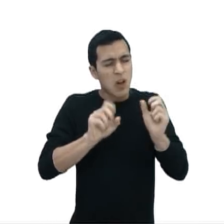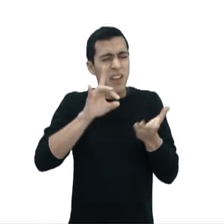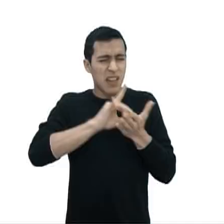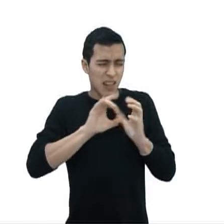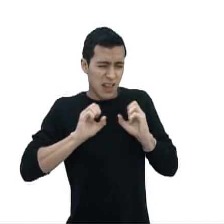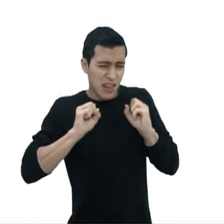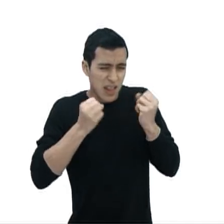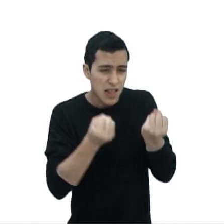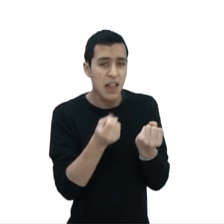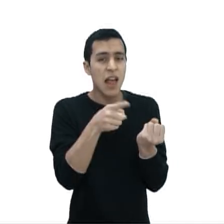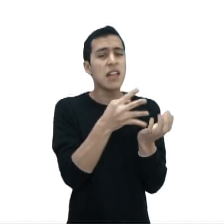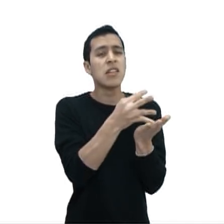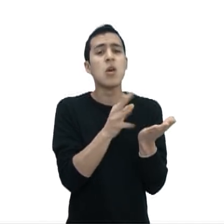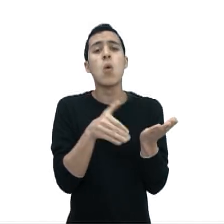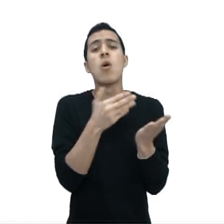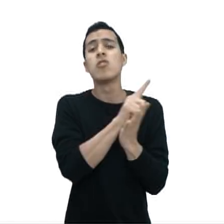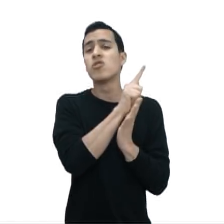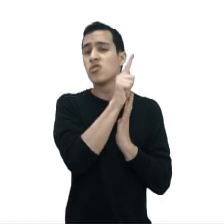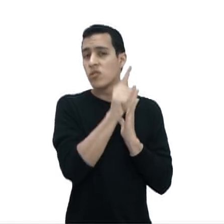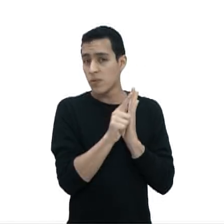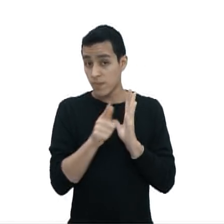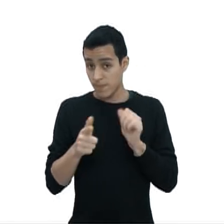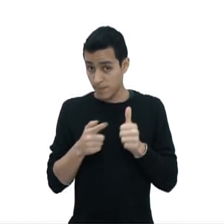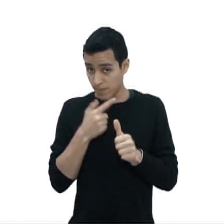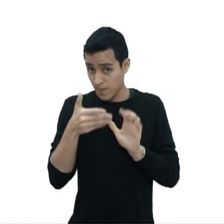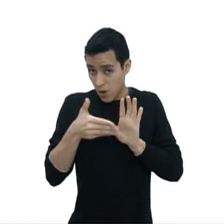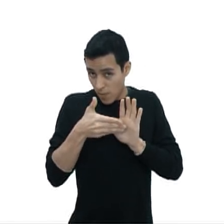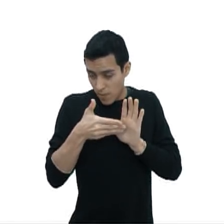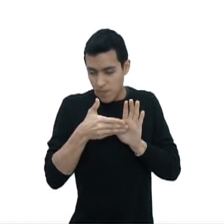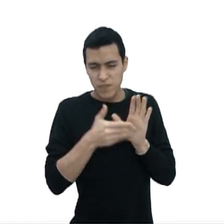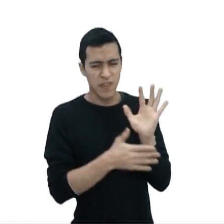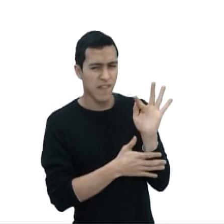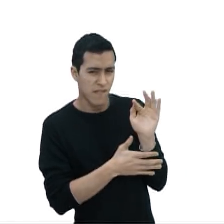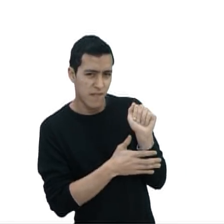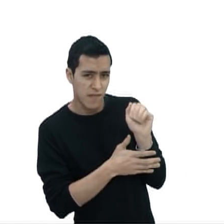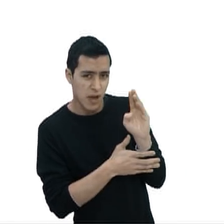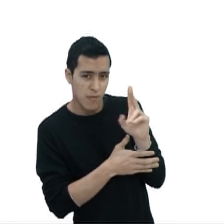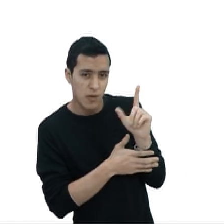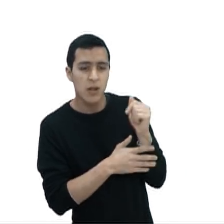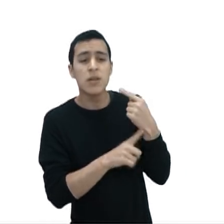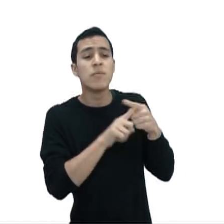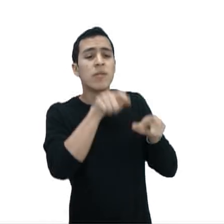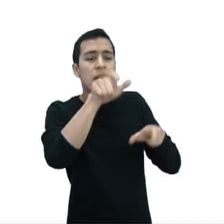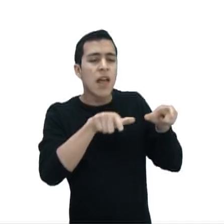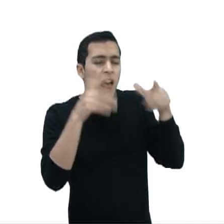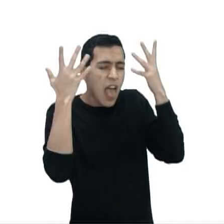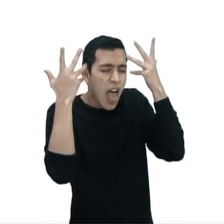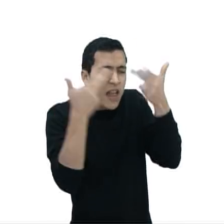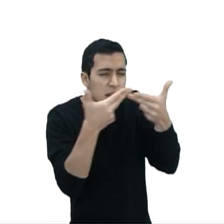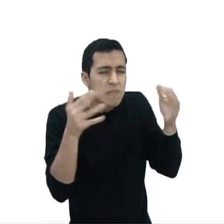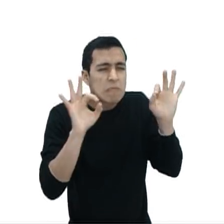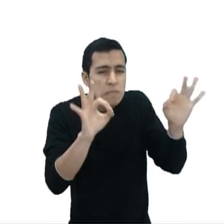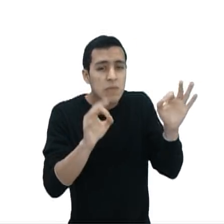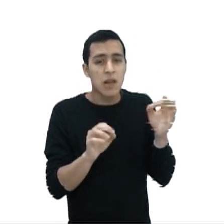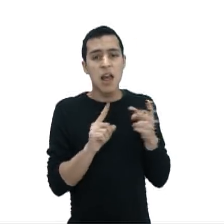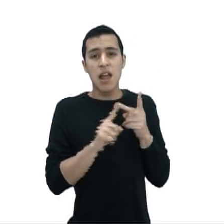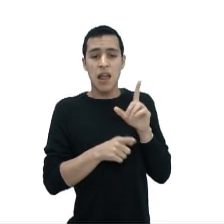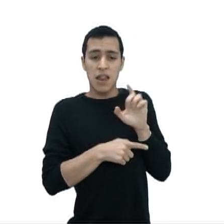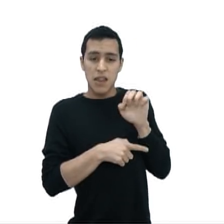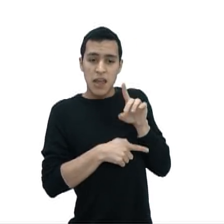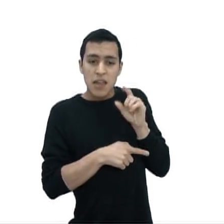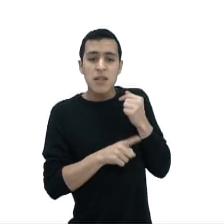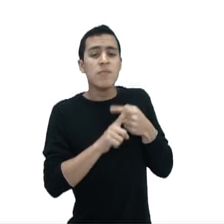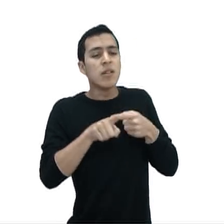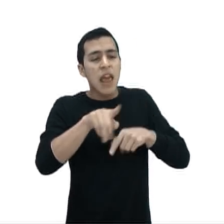de um texto de qual gênero? Primeira proposta. Fábula, pois os personagens são animais, ou lenda, pois apresenta